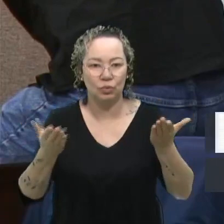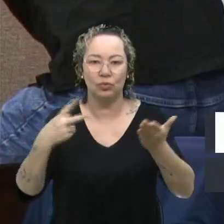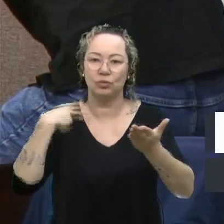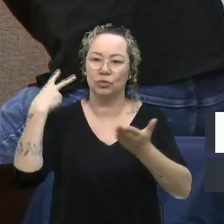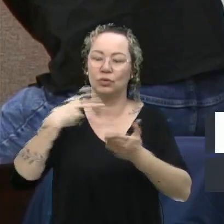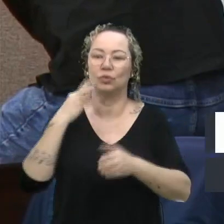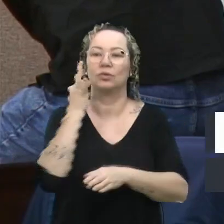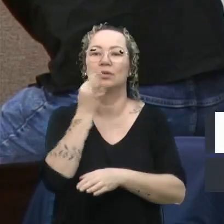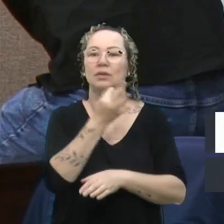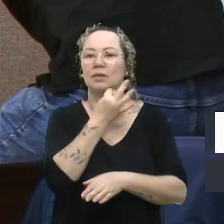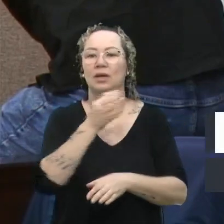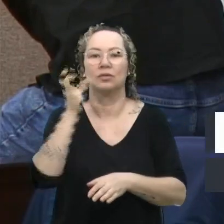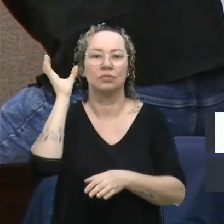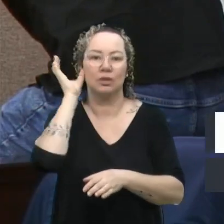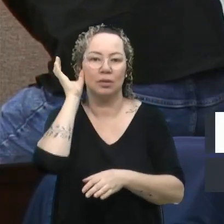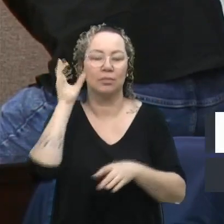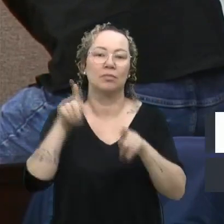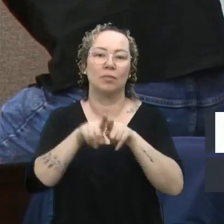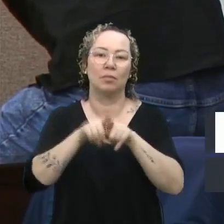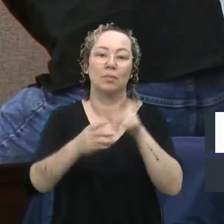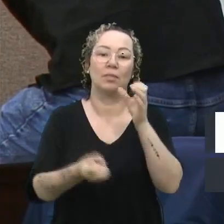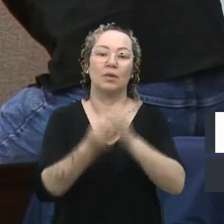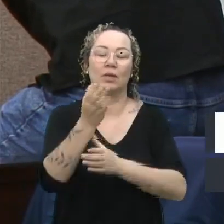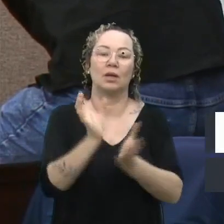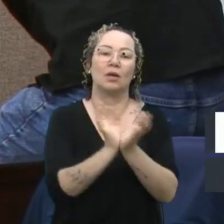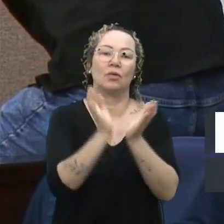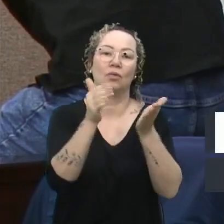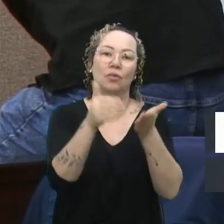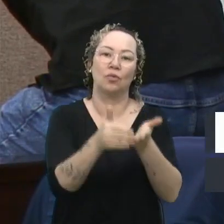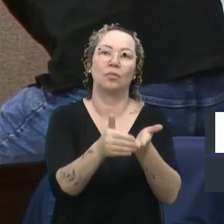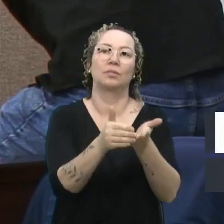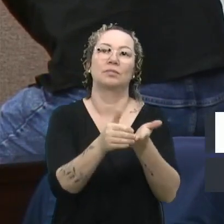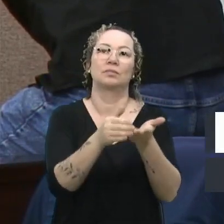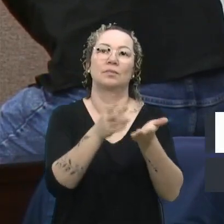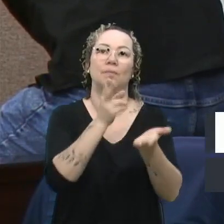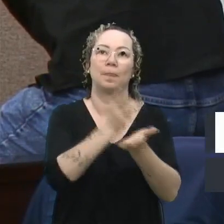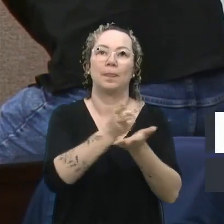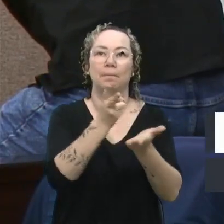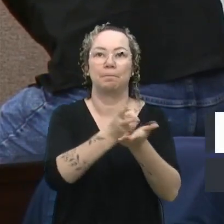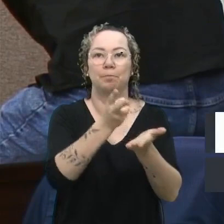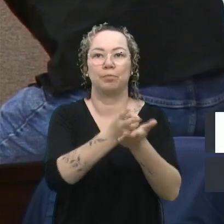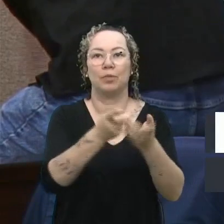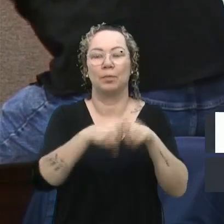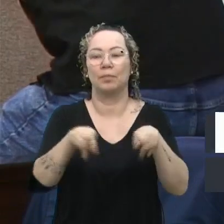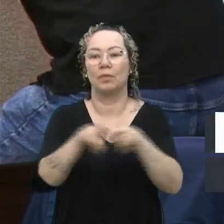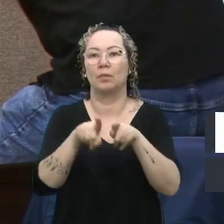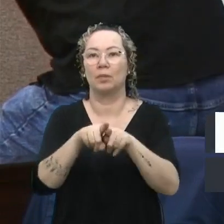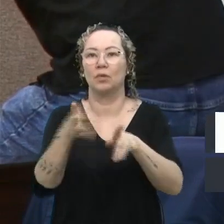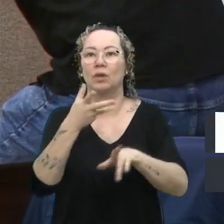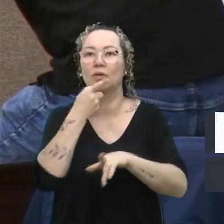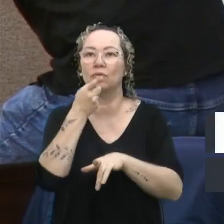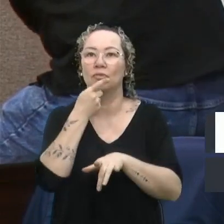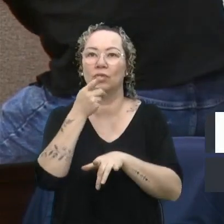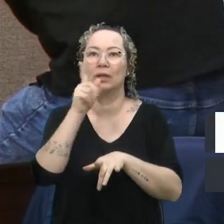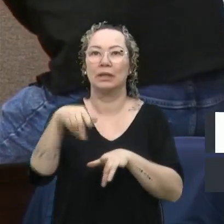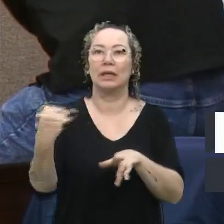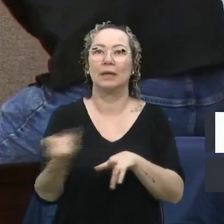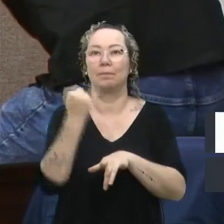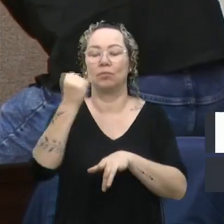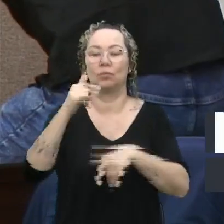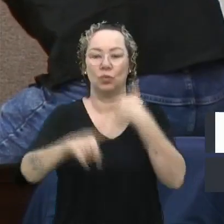proposição da comissão permanente, mas gostaria de enaltecer, sobremaneira, o trabalho da